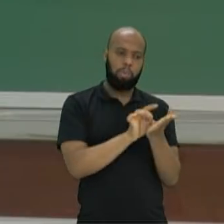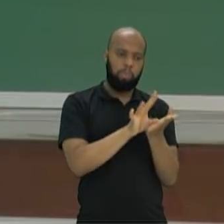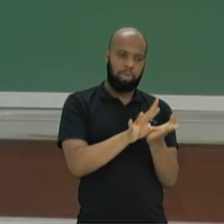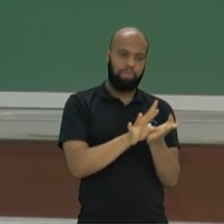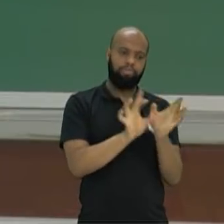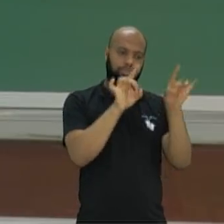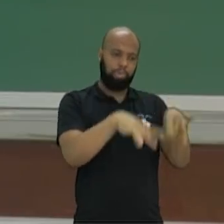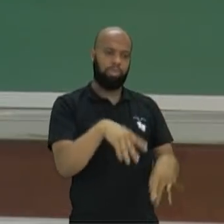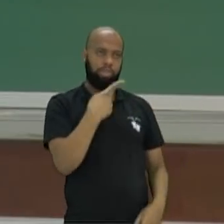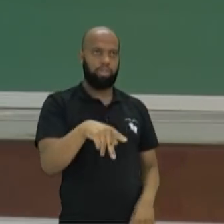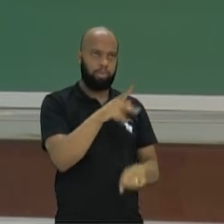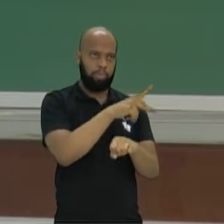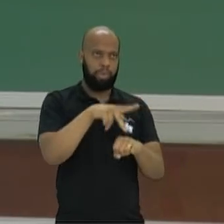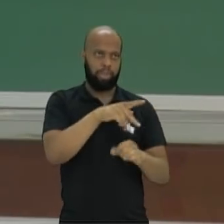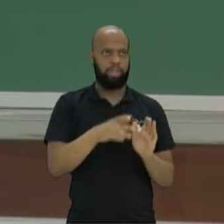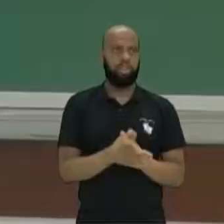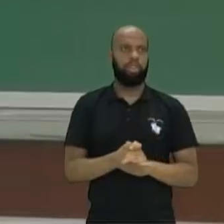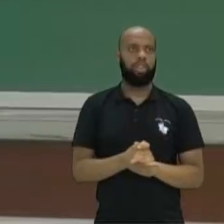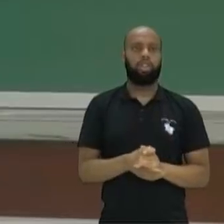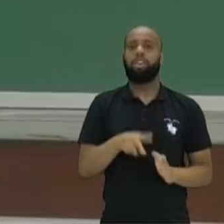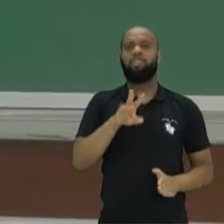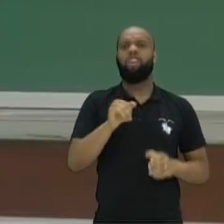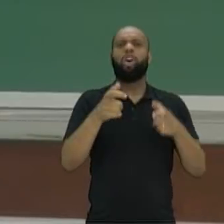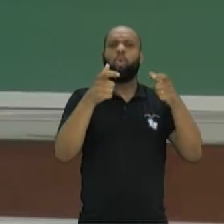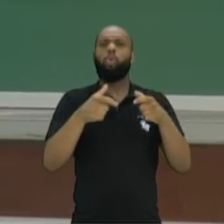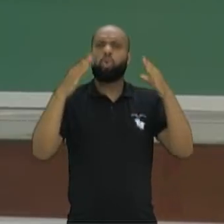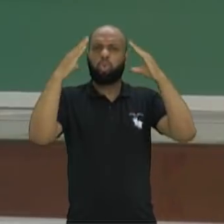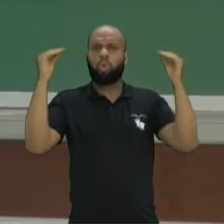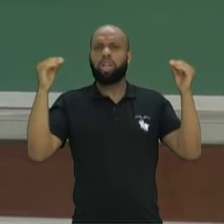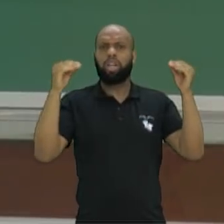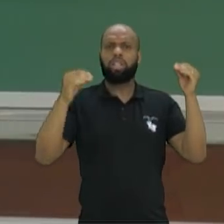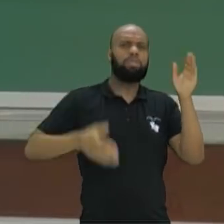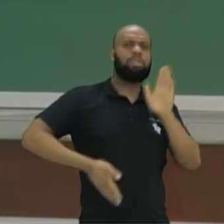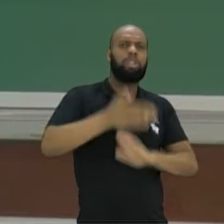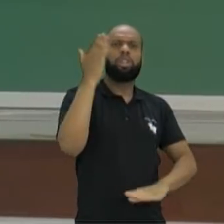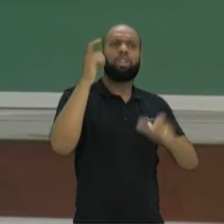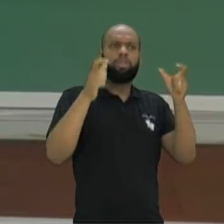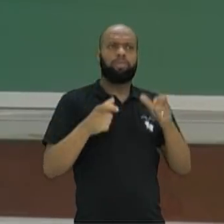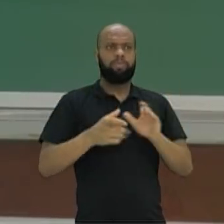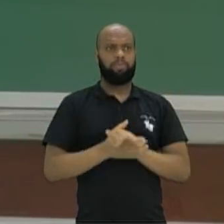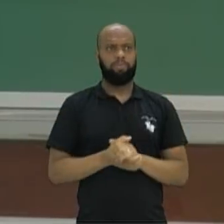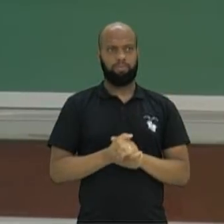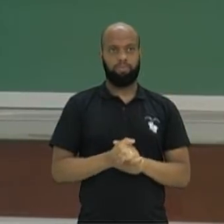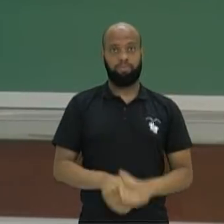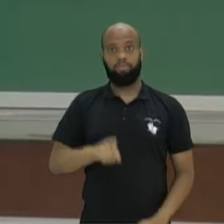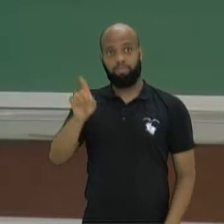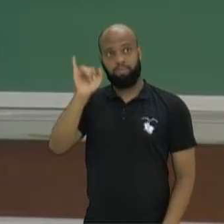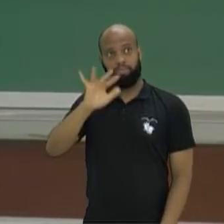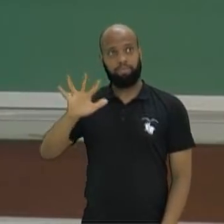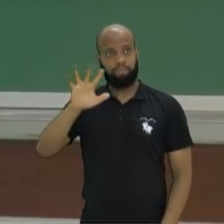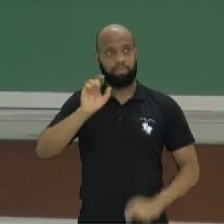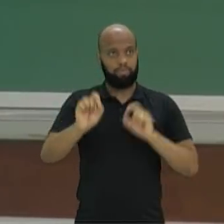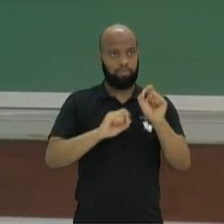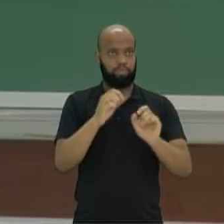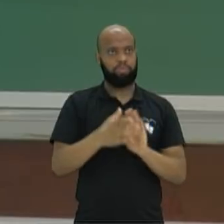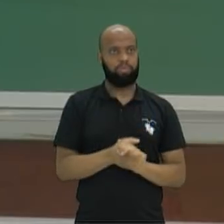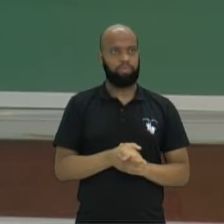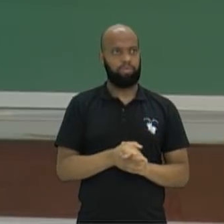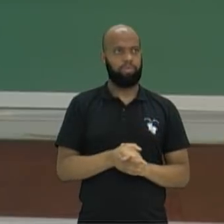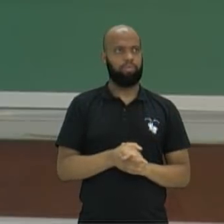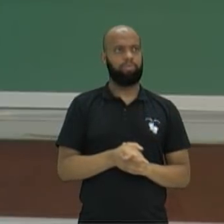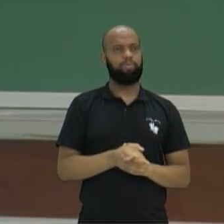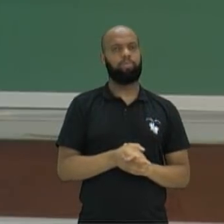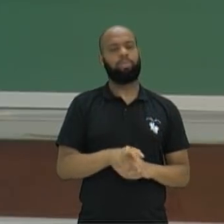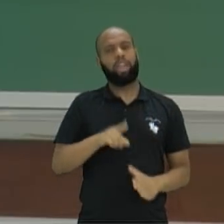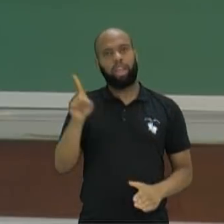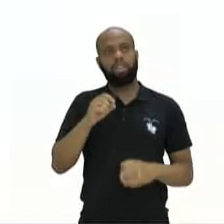deixaram o país. Vão para onde, professor? Aqui tem mais uma imagem, antes de nós discutirmos para onde eles foram, essa que é um pouquinho